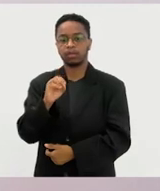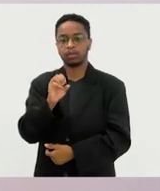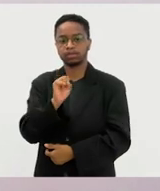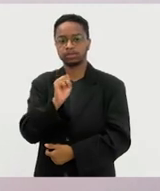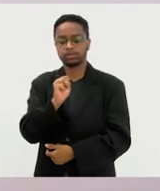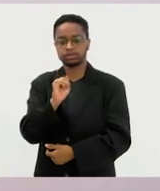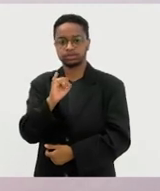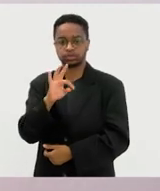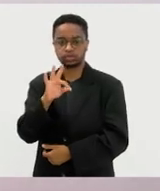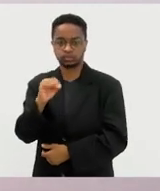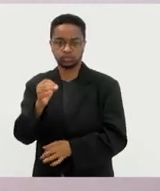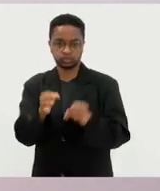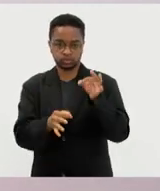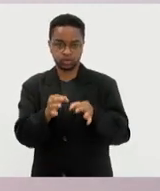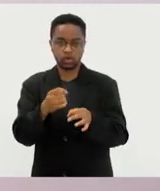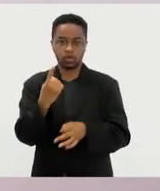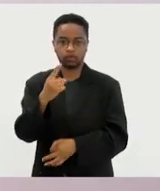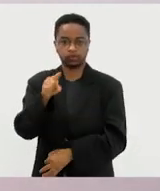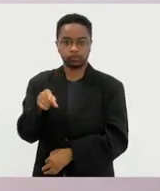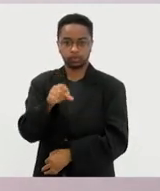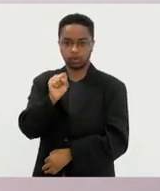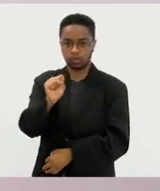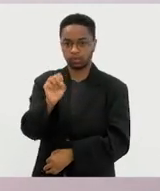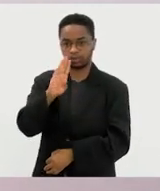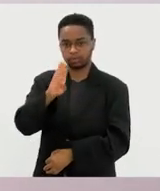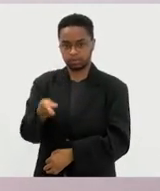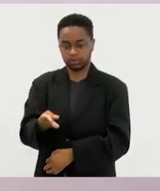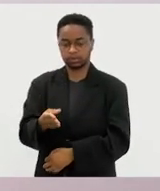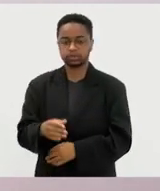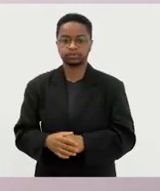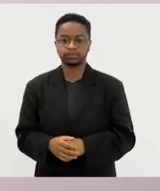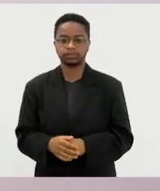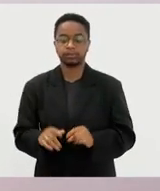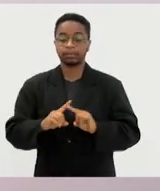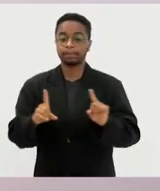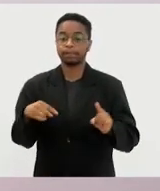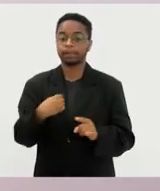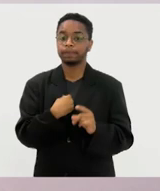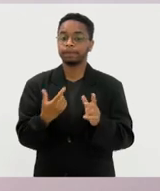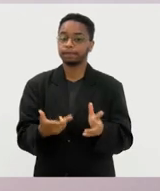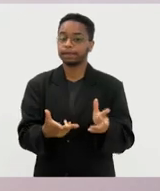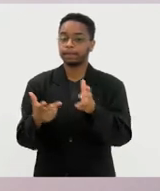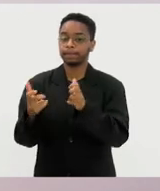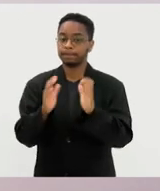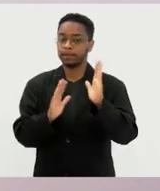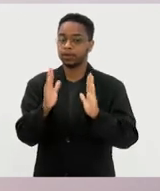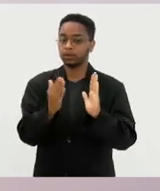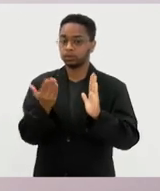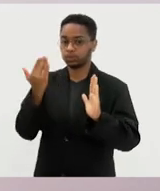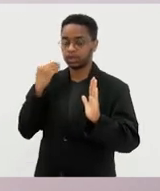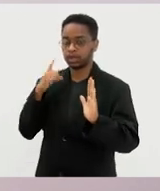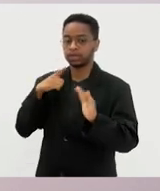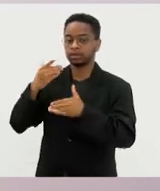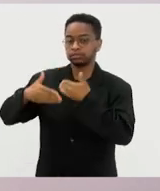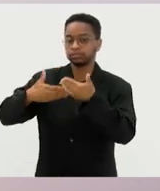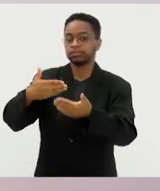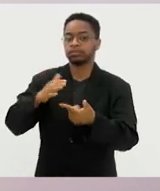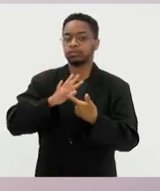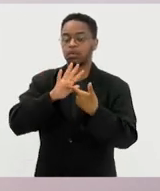1,8 bi, como está destacado aí no quadrinho, o que a gente não observou no exercício anterior, então tem um crescimento